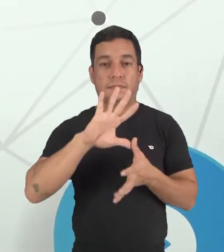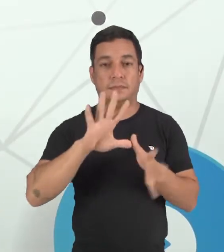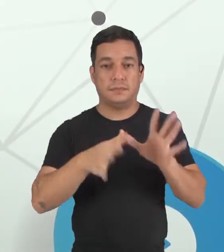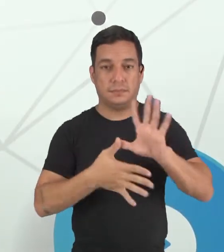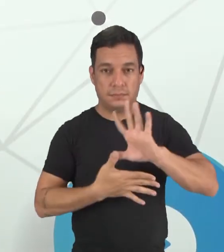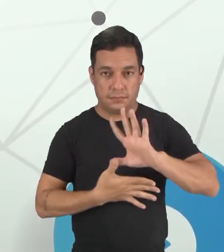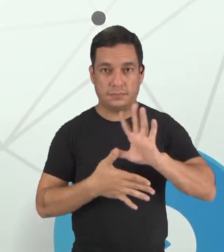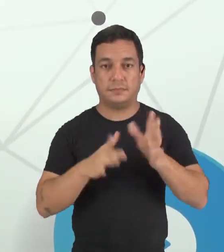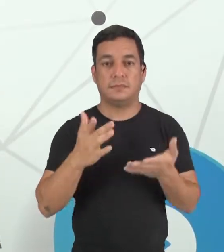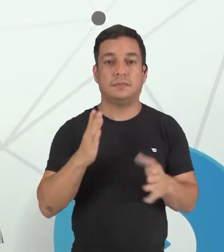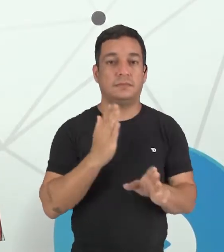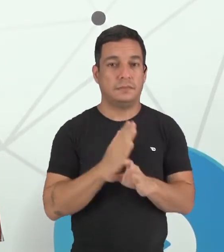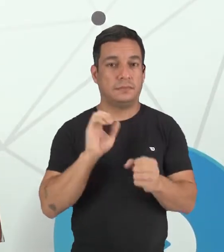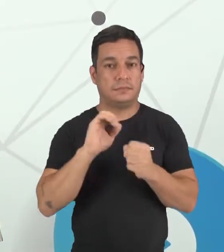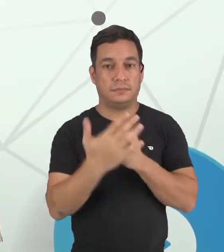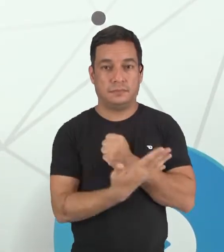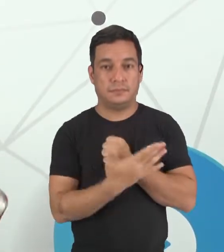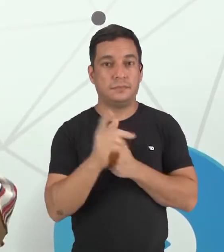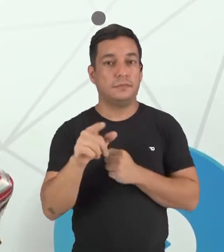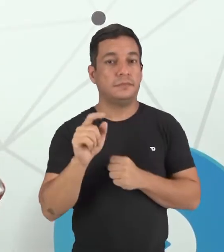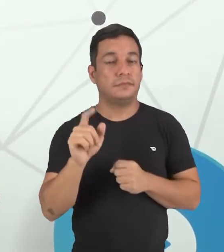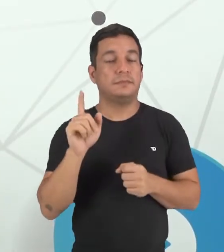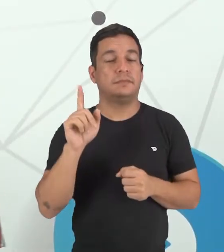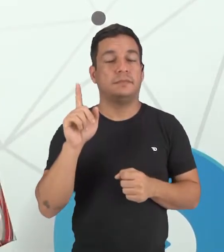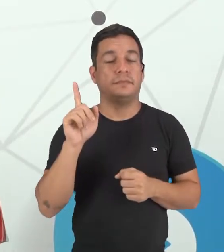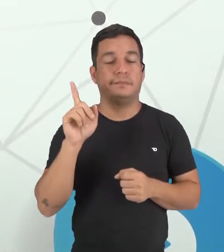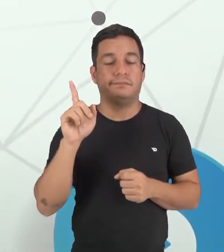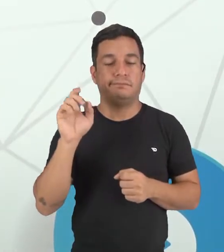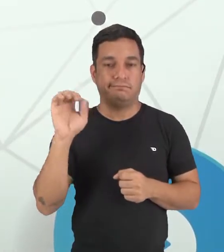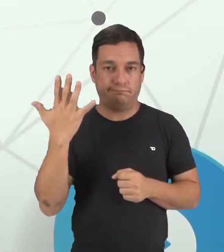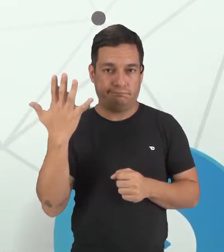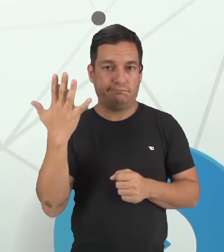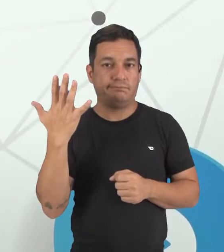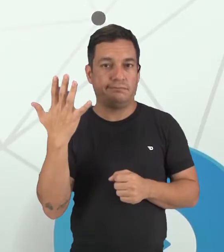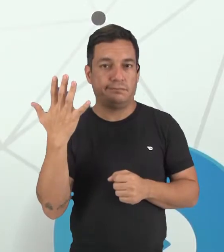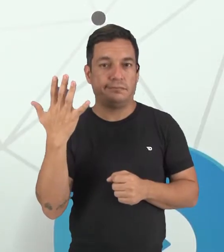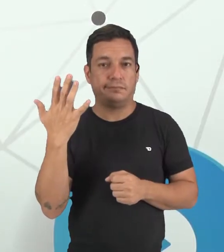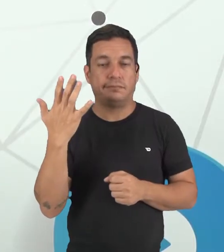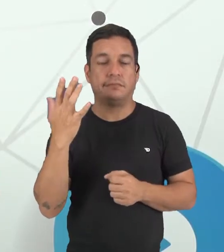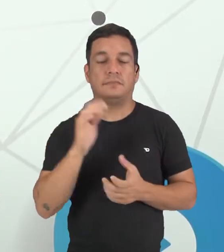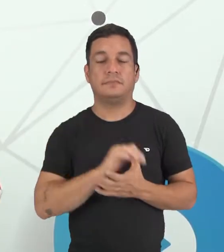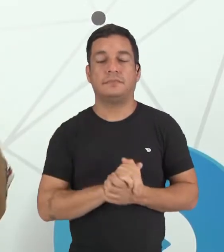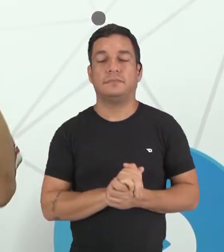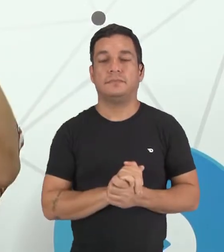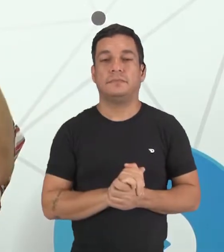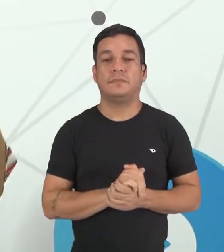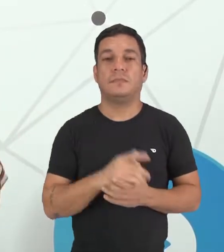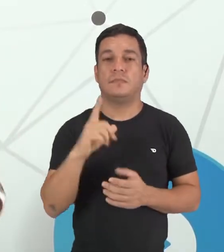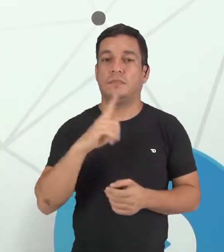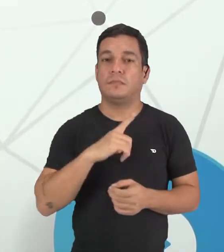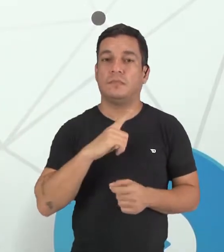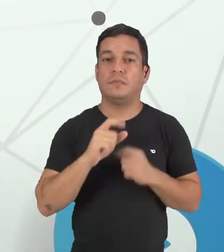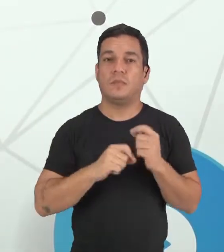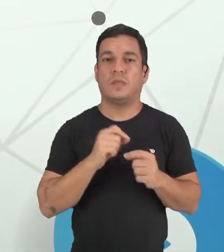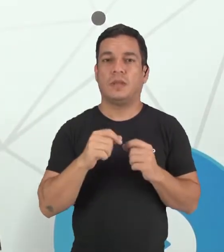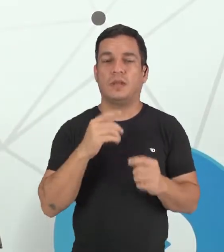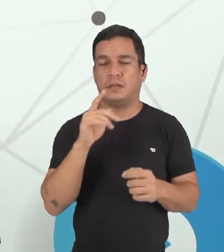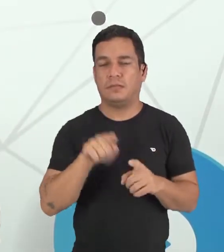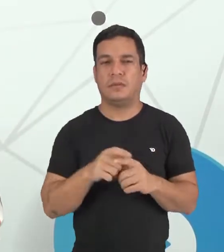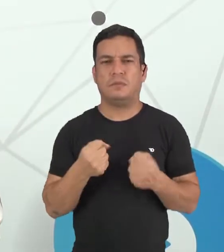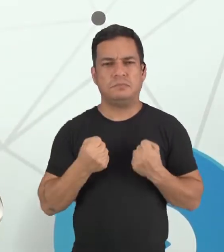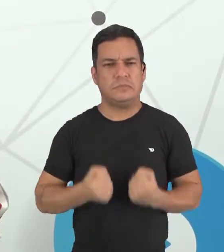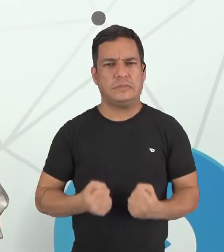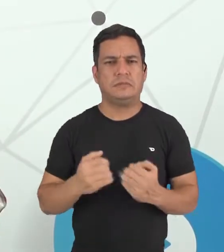pandemia, em virtude da Covid-19, isso foi evidenciado, né? Então, houve uma sobrecarga para